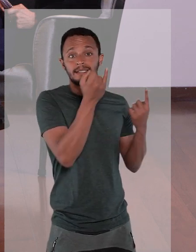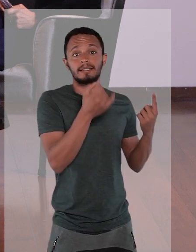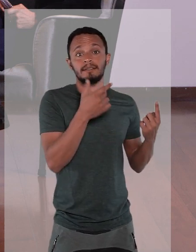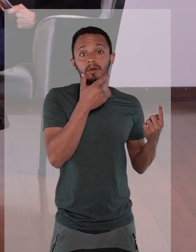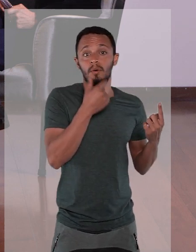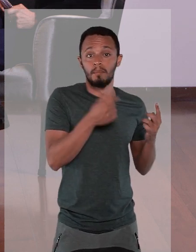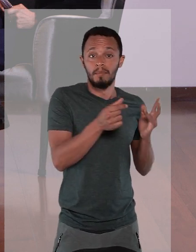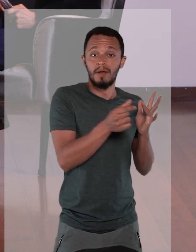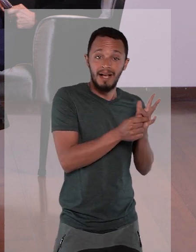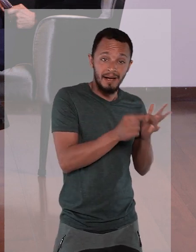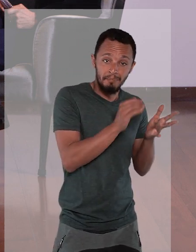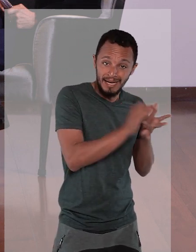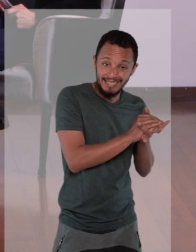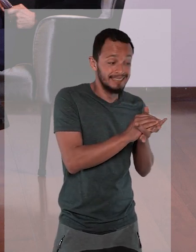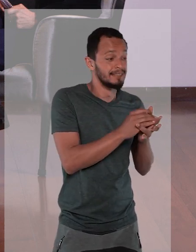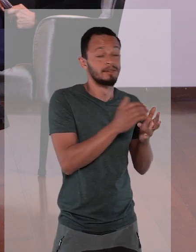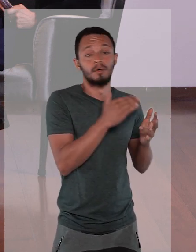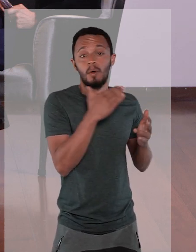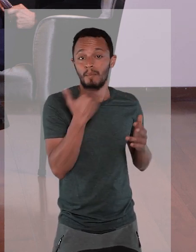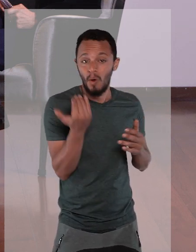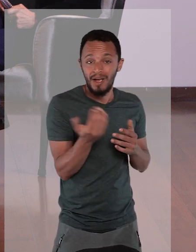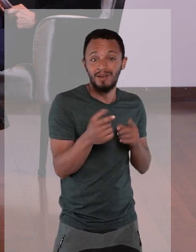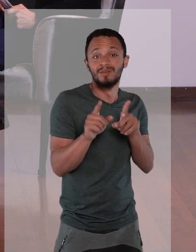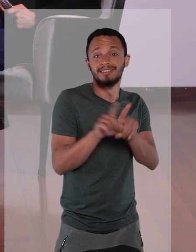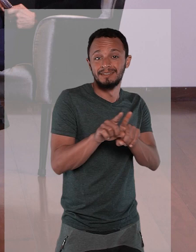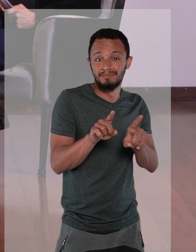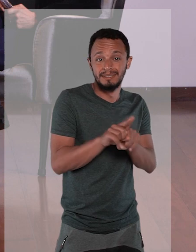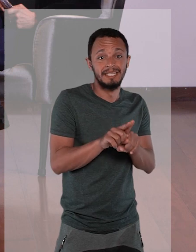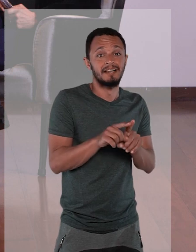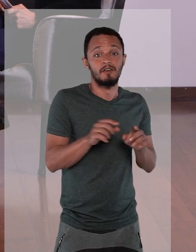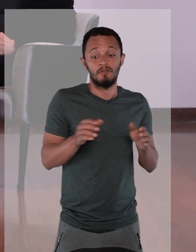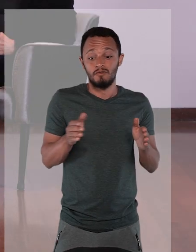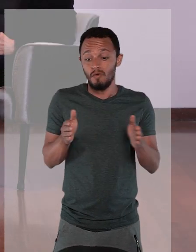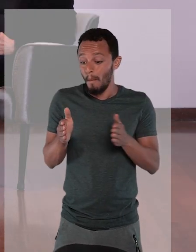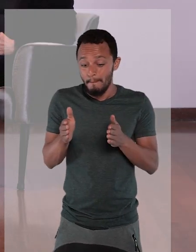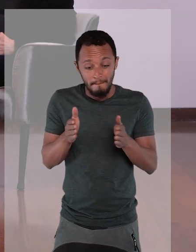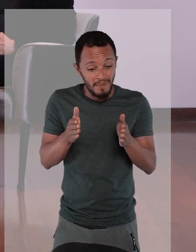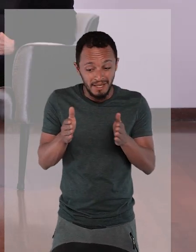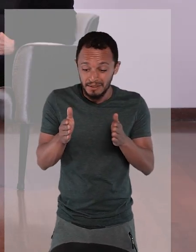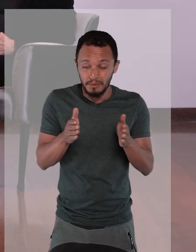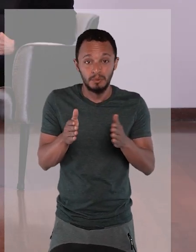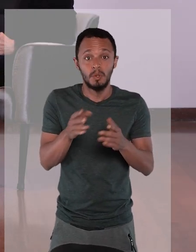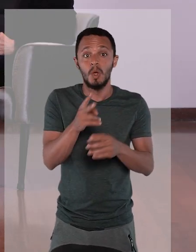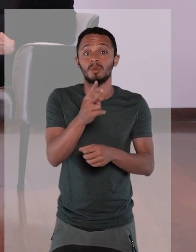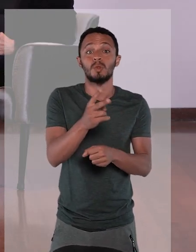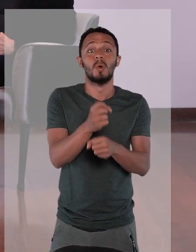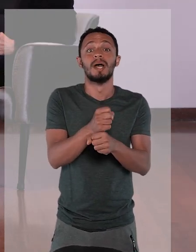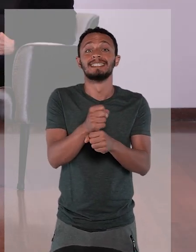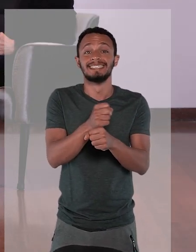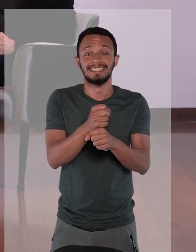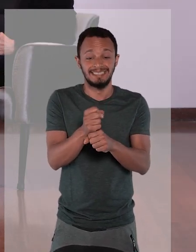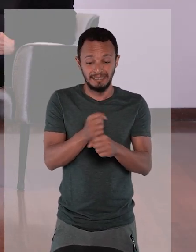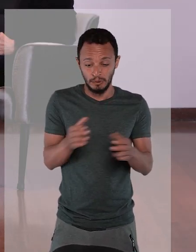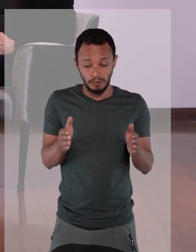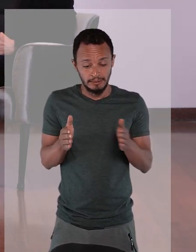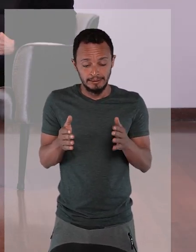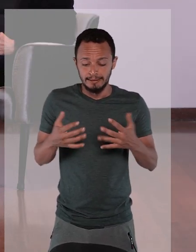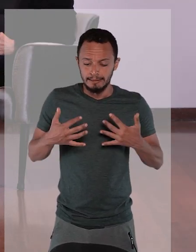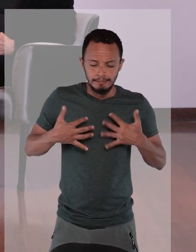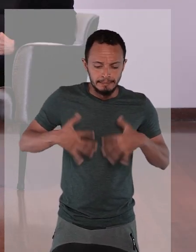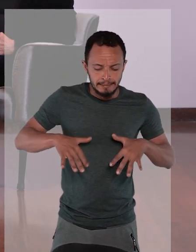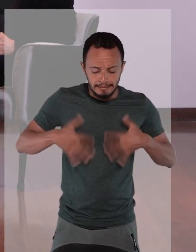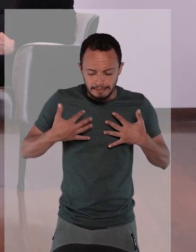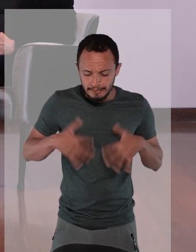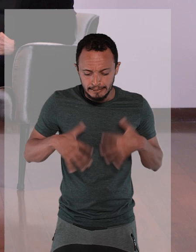marido, meu companheiro. Enfim, então foi um momento foram 2 anos densos